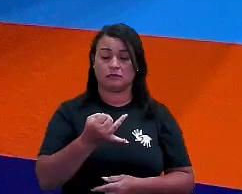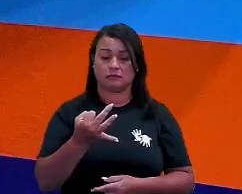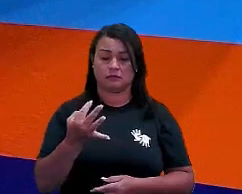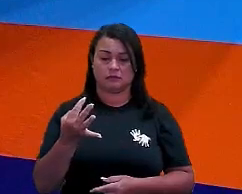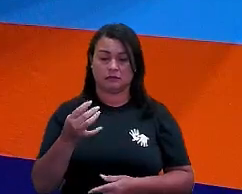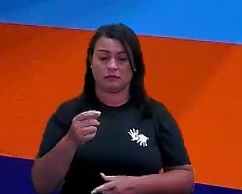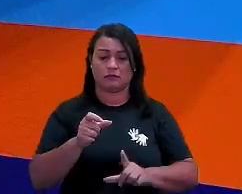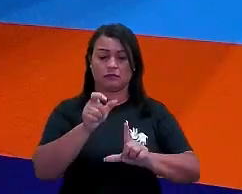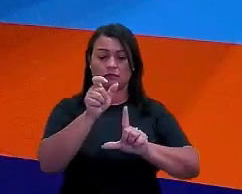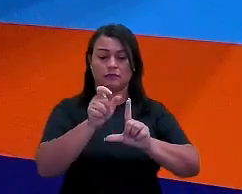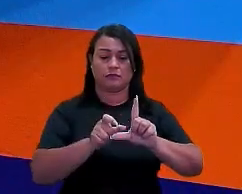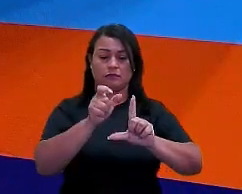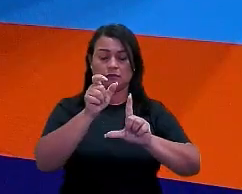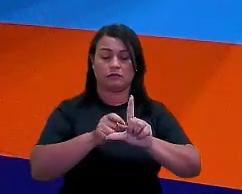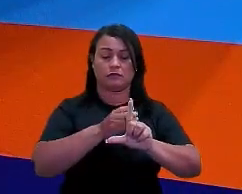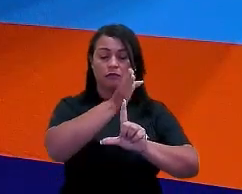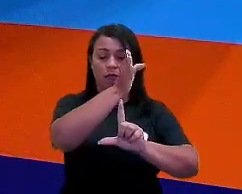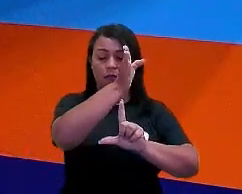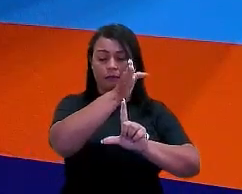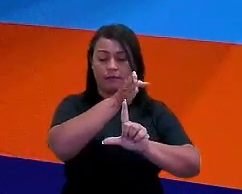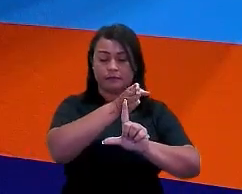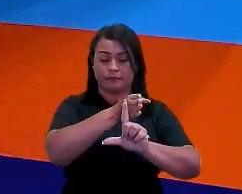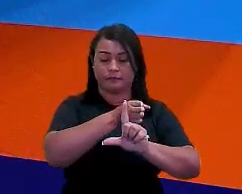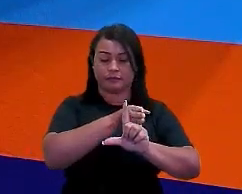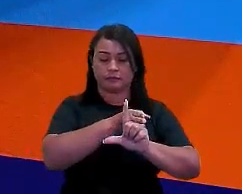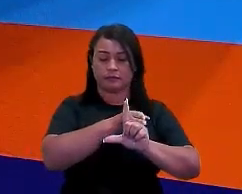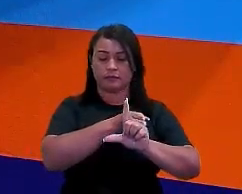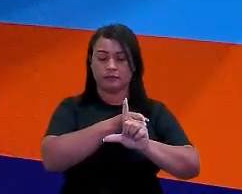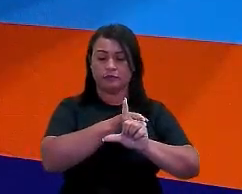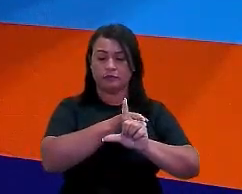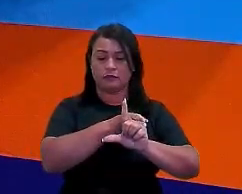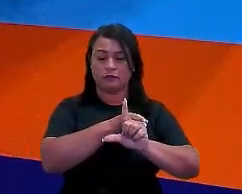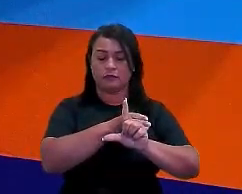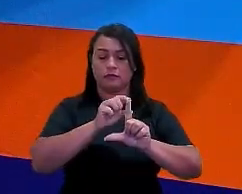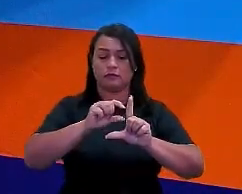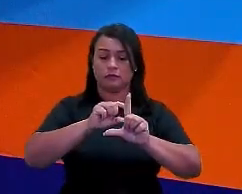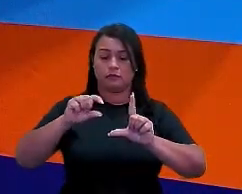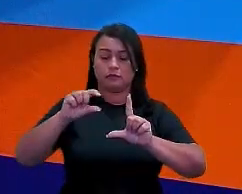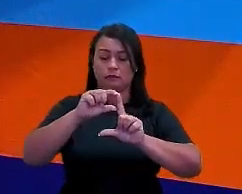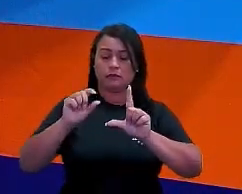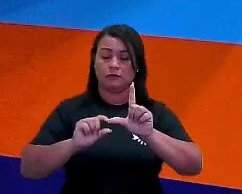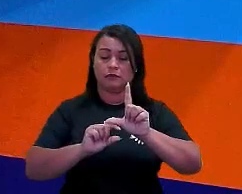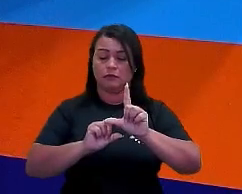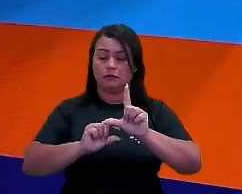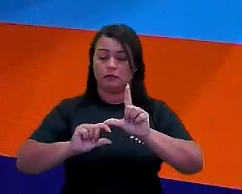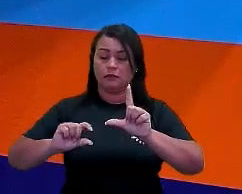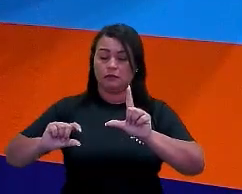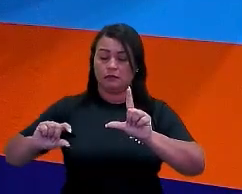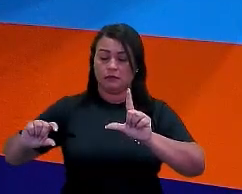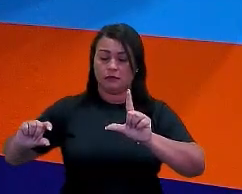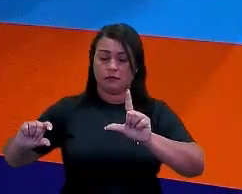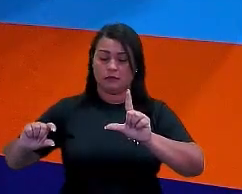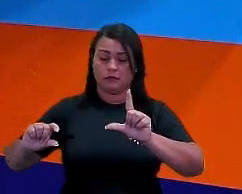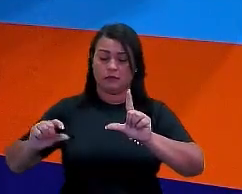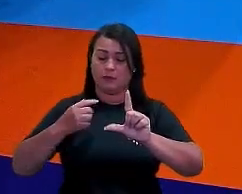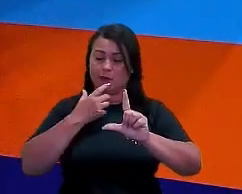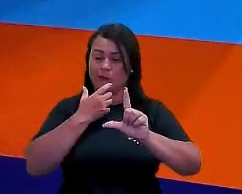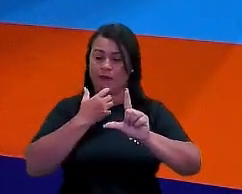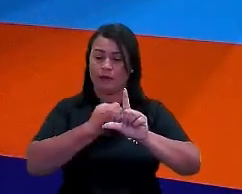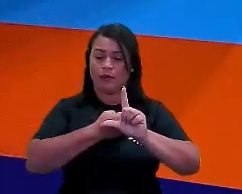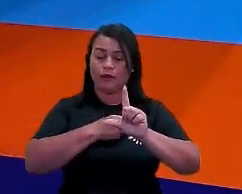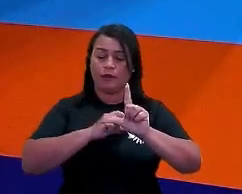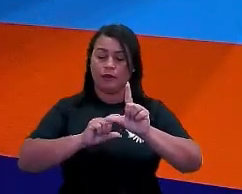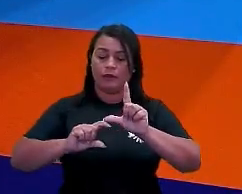de coluna ele vai estar aqui na vertical, já no de barra ele fica aqui na horizontal, os